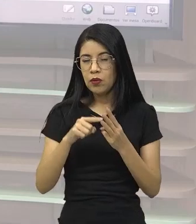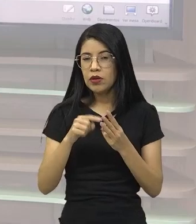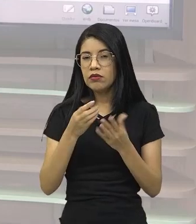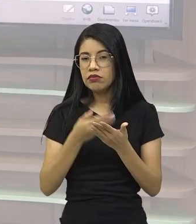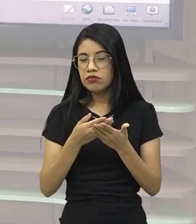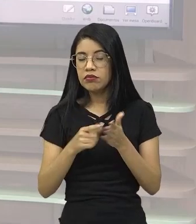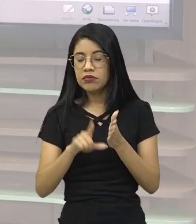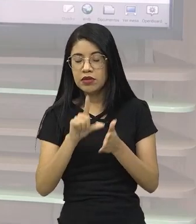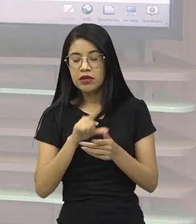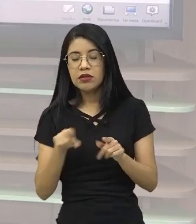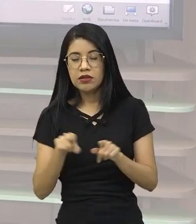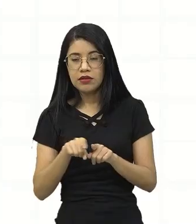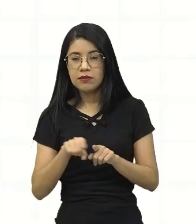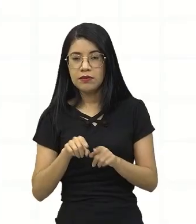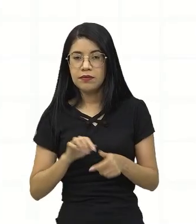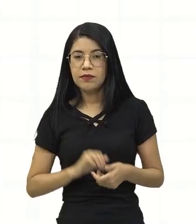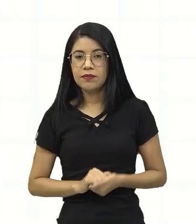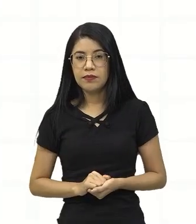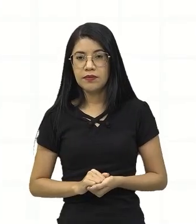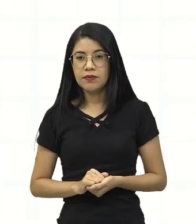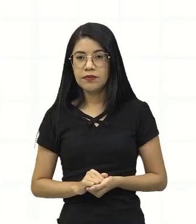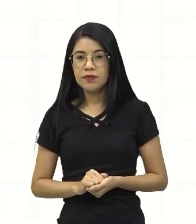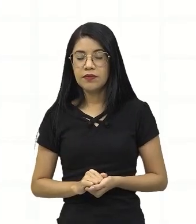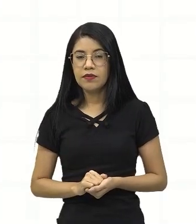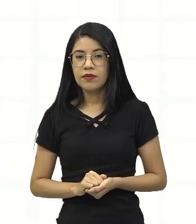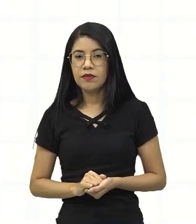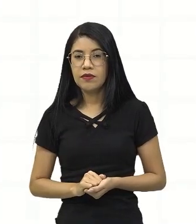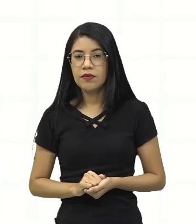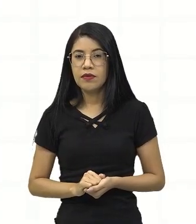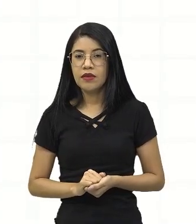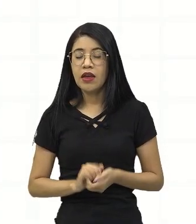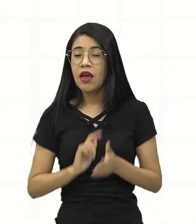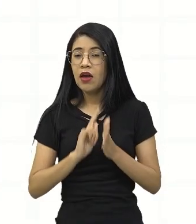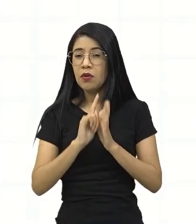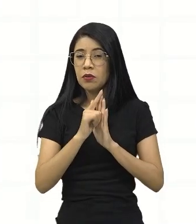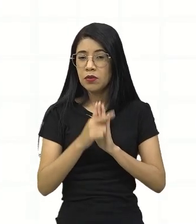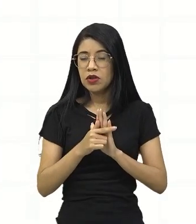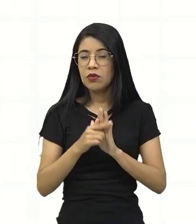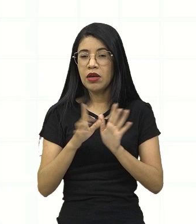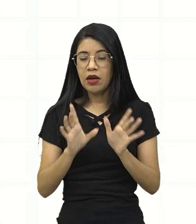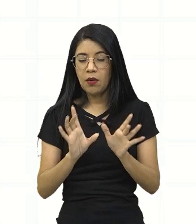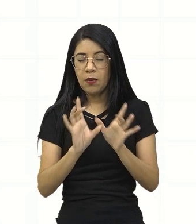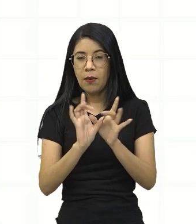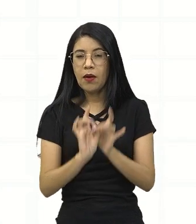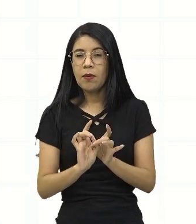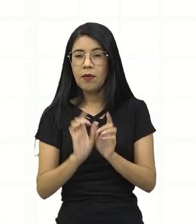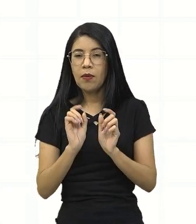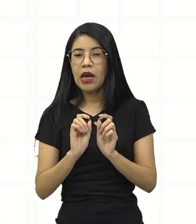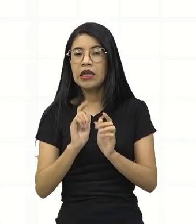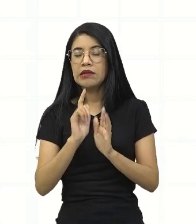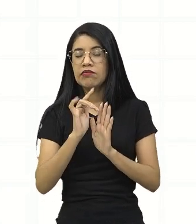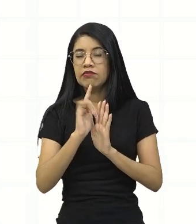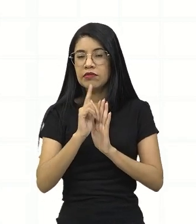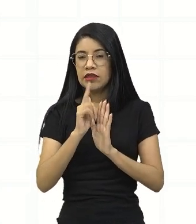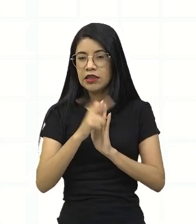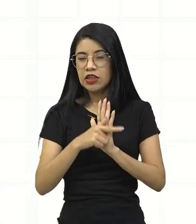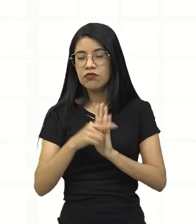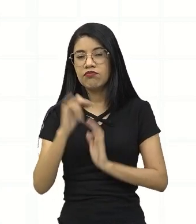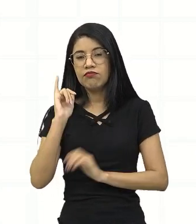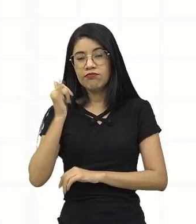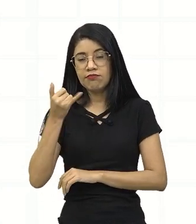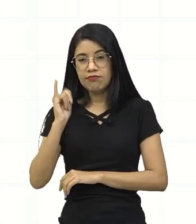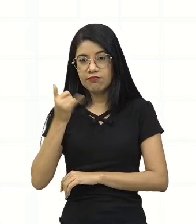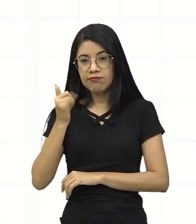nanoconto também. Então, a fábula é gênero textual que se encaixa nos tipos de texto narrativos, você já sabe disso. Aqueles que